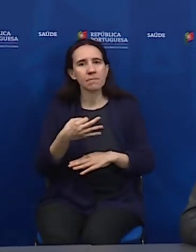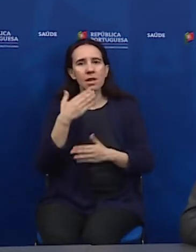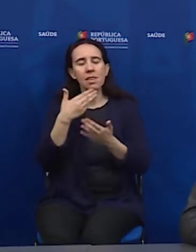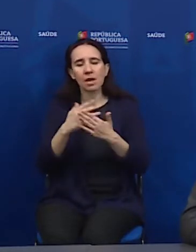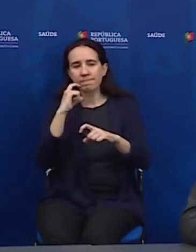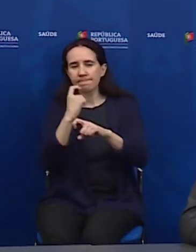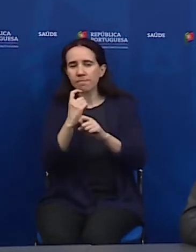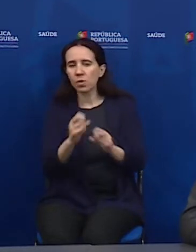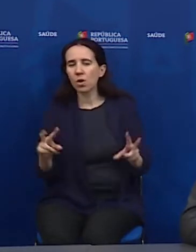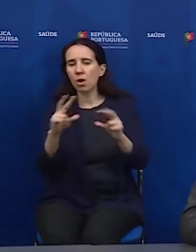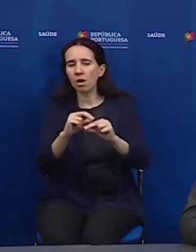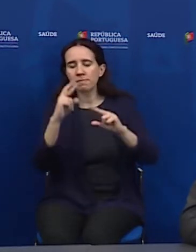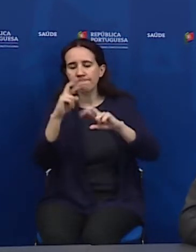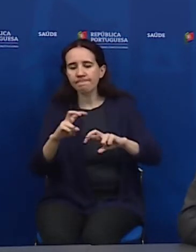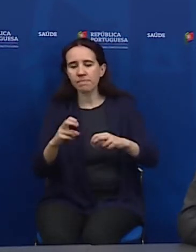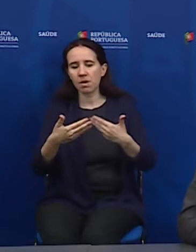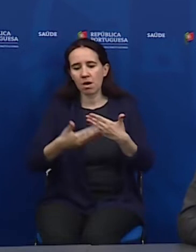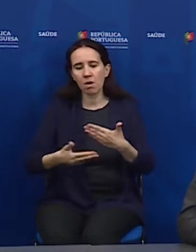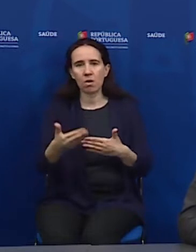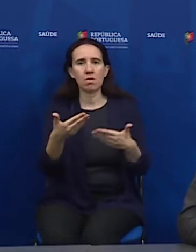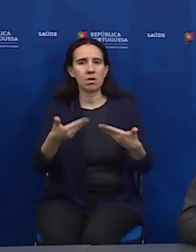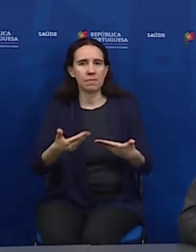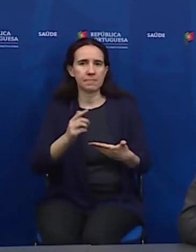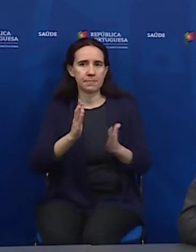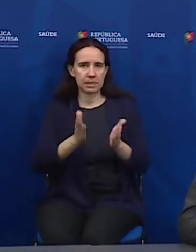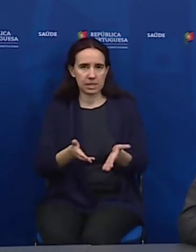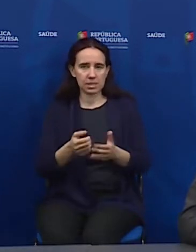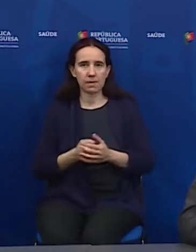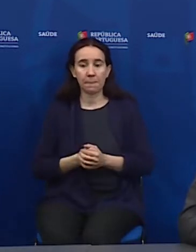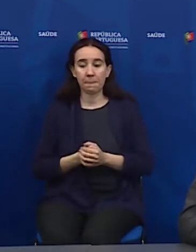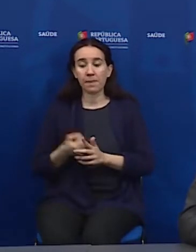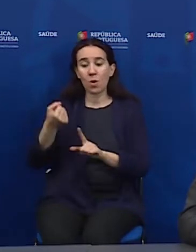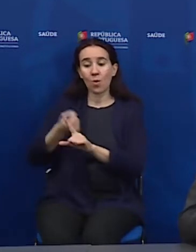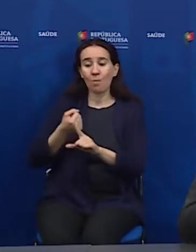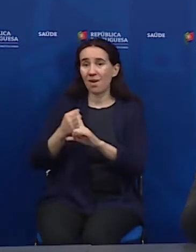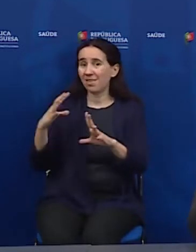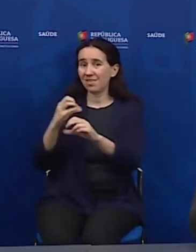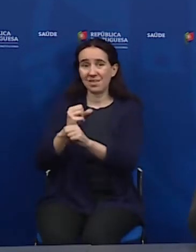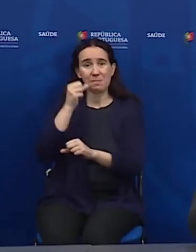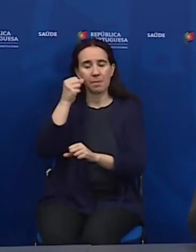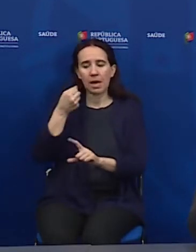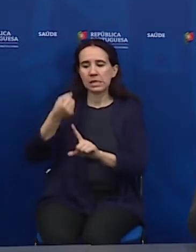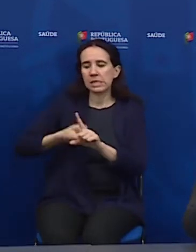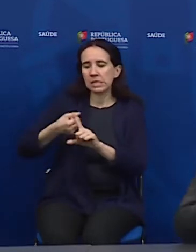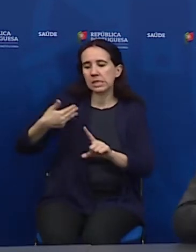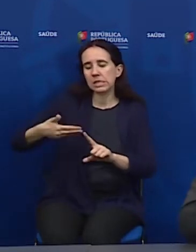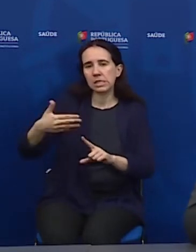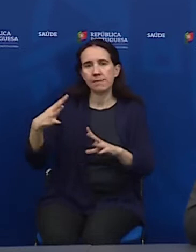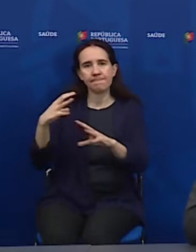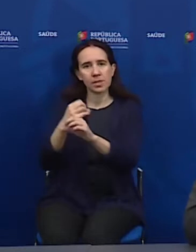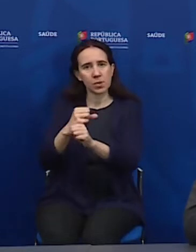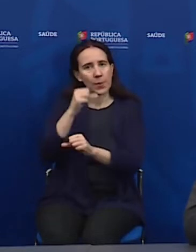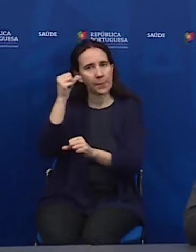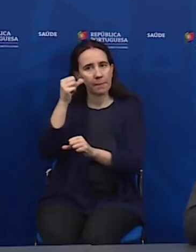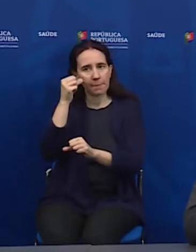nova vigilância que vai ter que ser feita agora. Este combate que ainda não terminou, esta luta que ainda não terminou, e